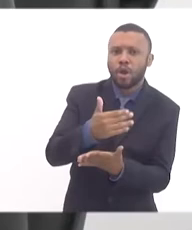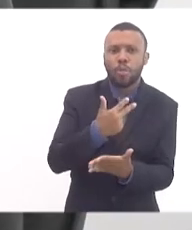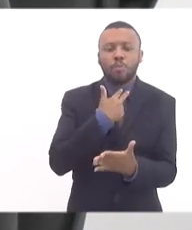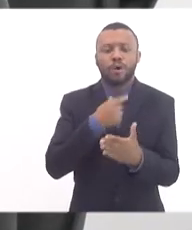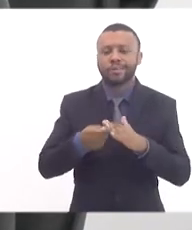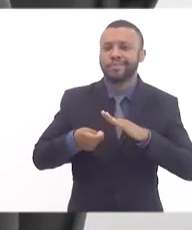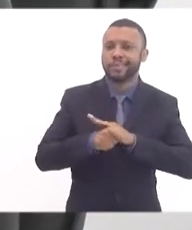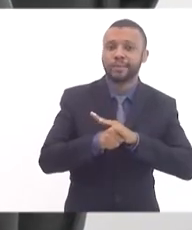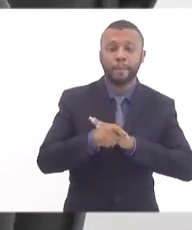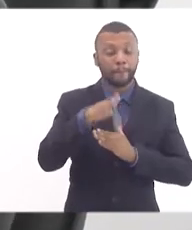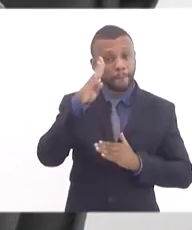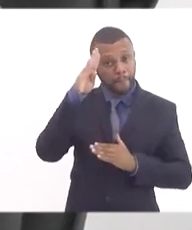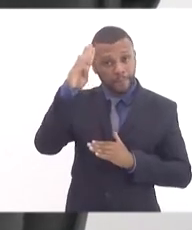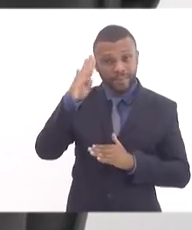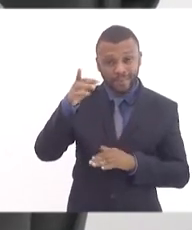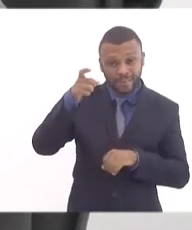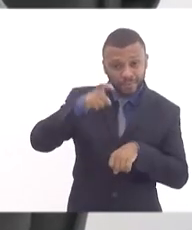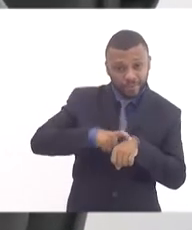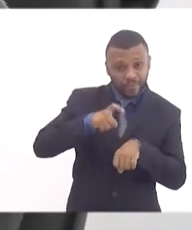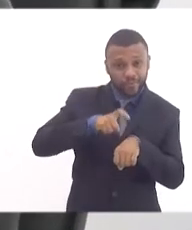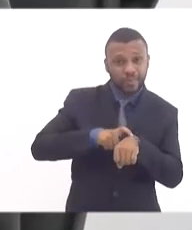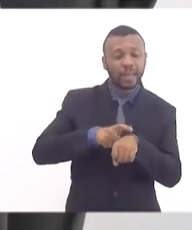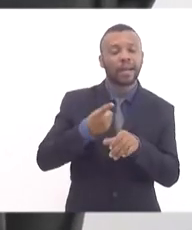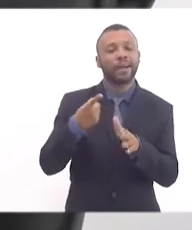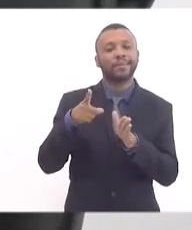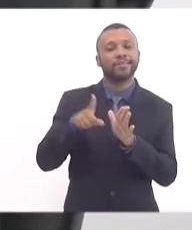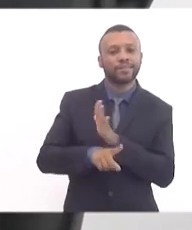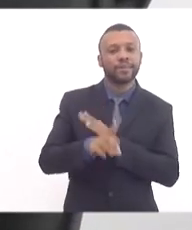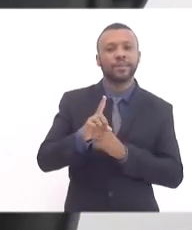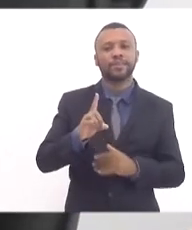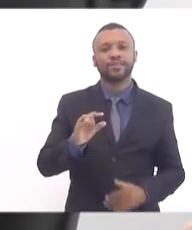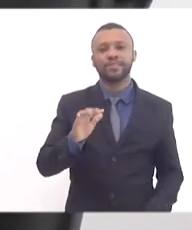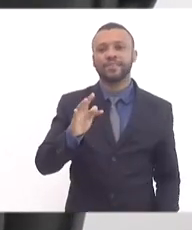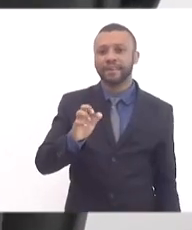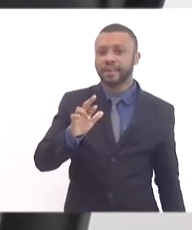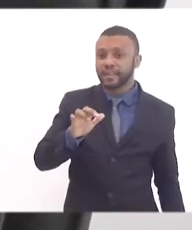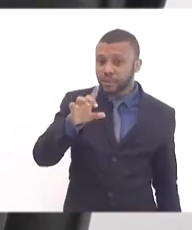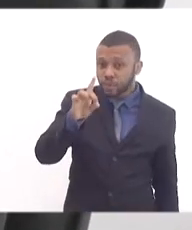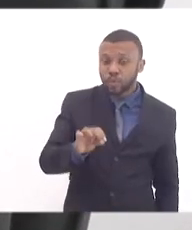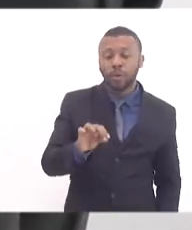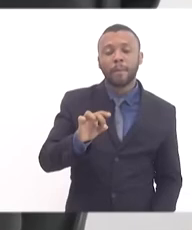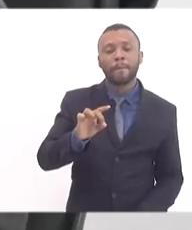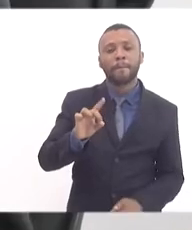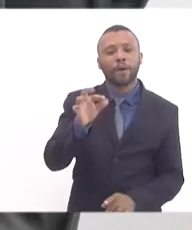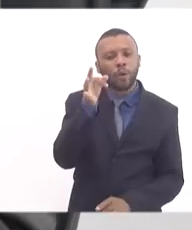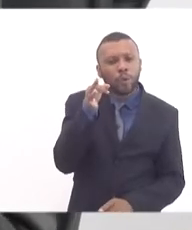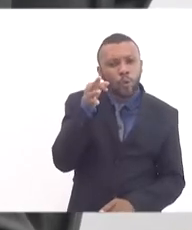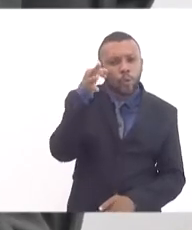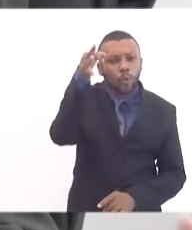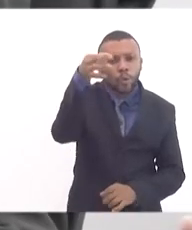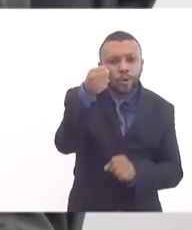Principalmente quando estiver diferindo como levantou bem Aquele deputada mas dá para 2032